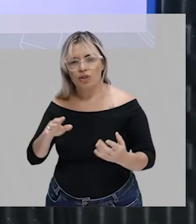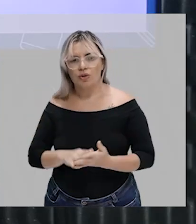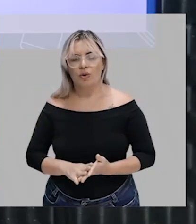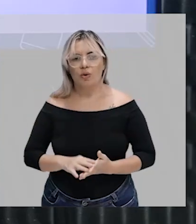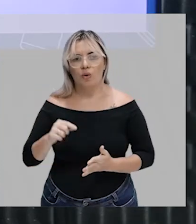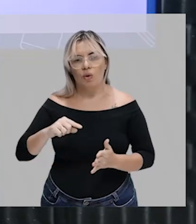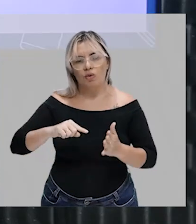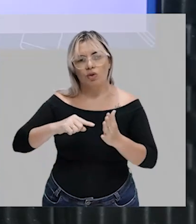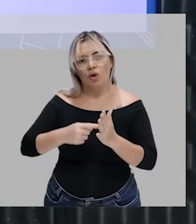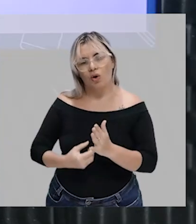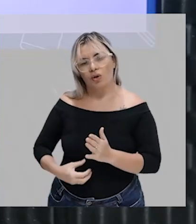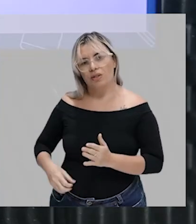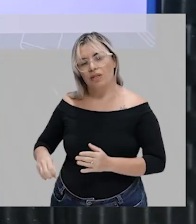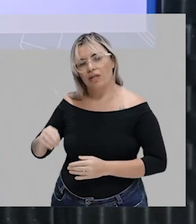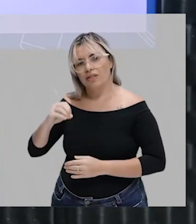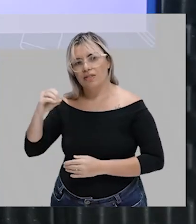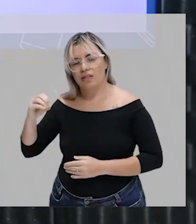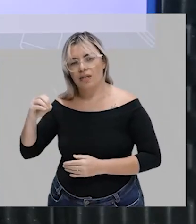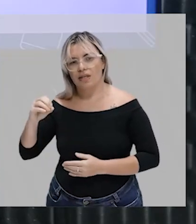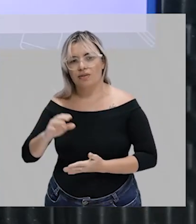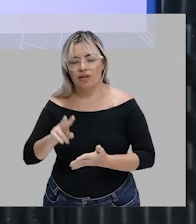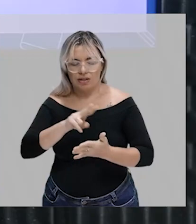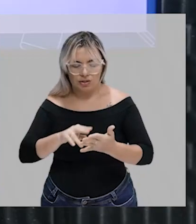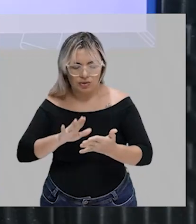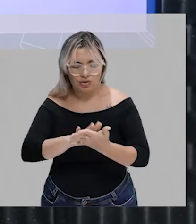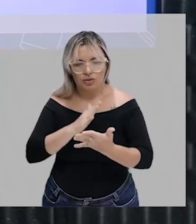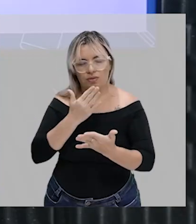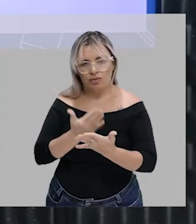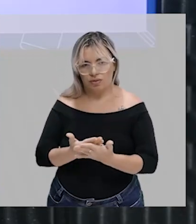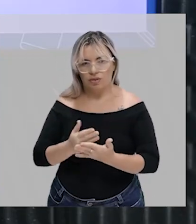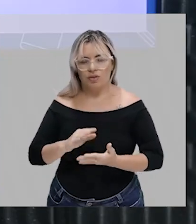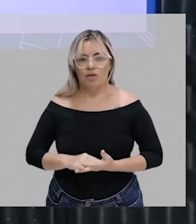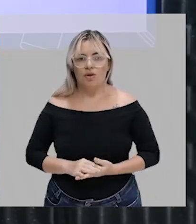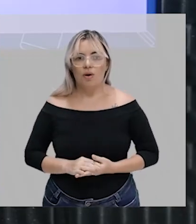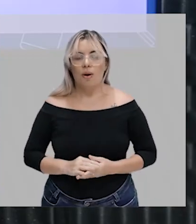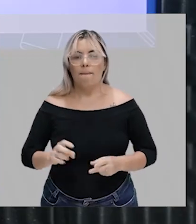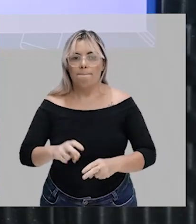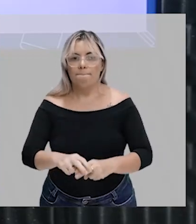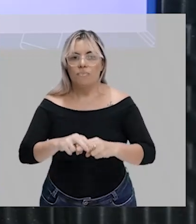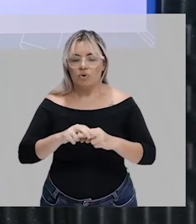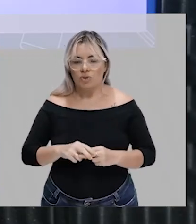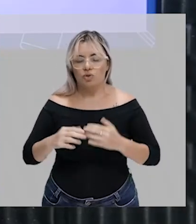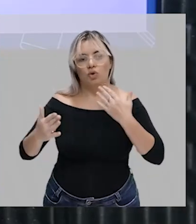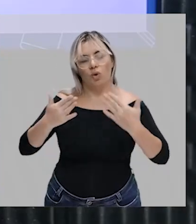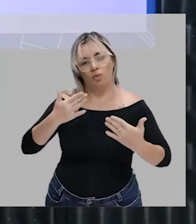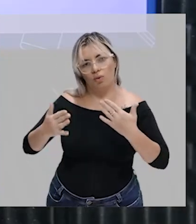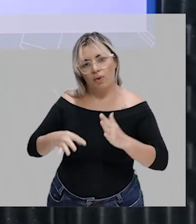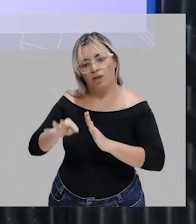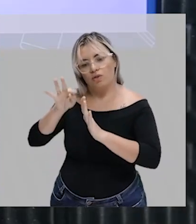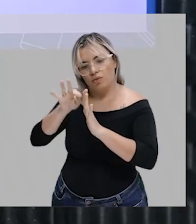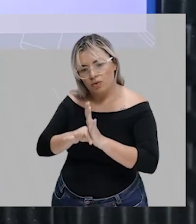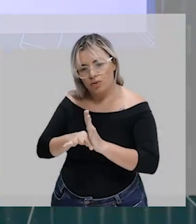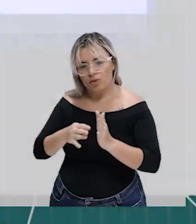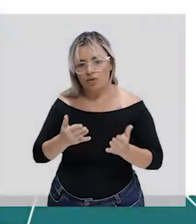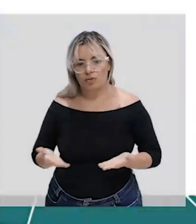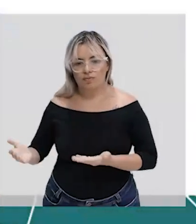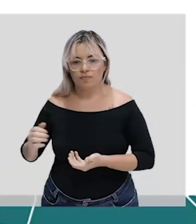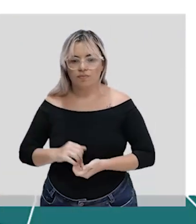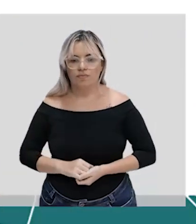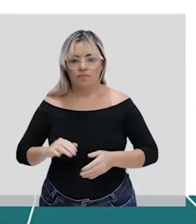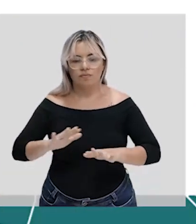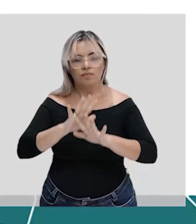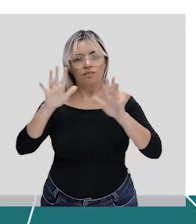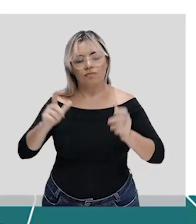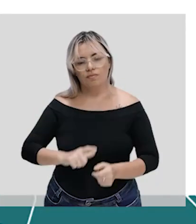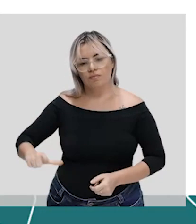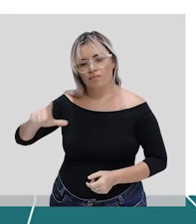Entenderam agora por que fazer esse comparativo com o texto aqui? Muito bem. É claro que